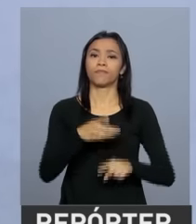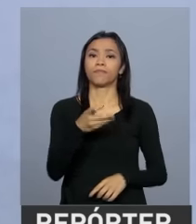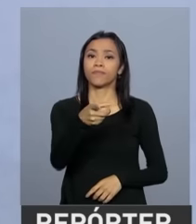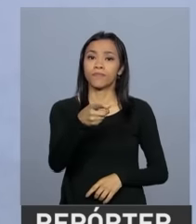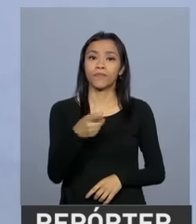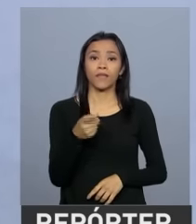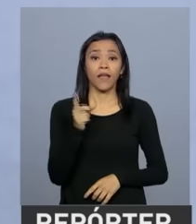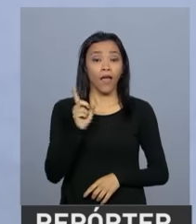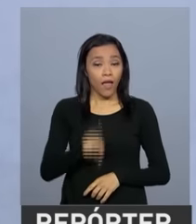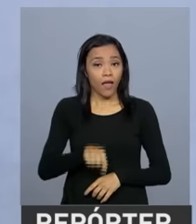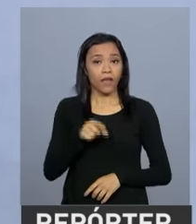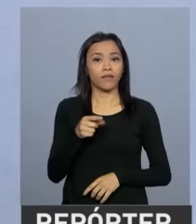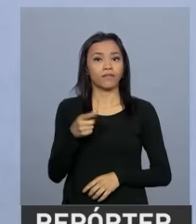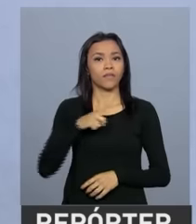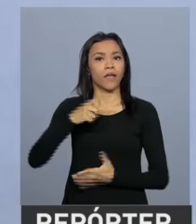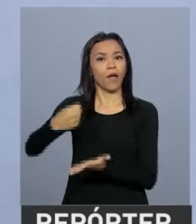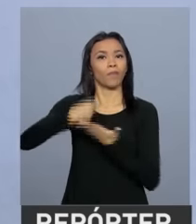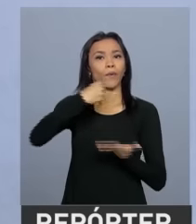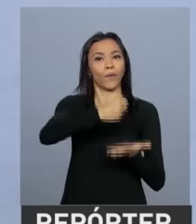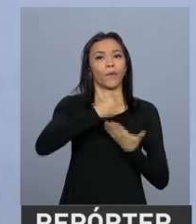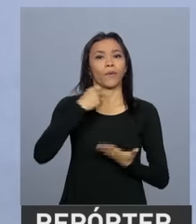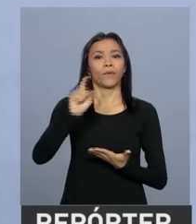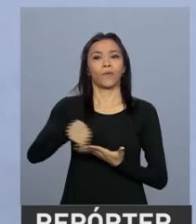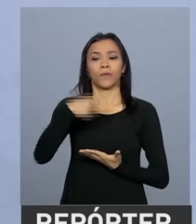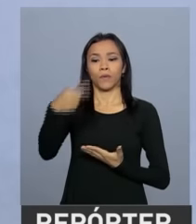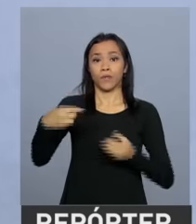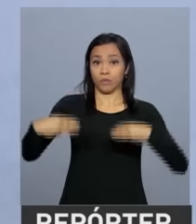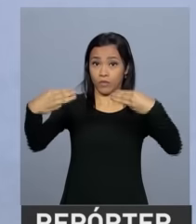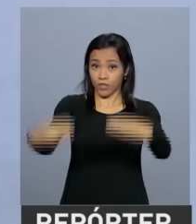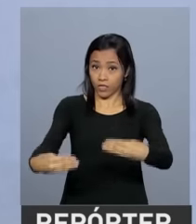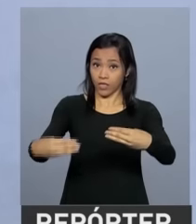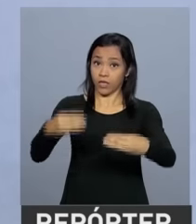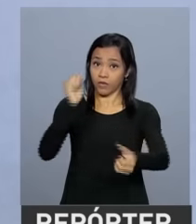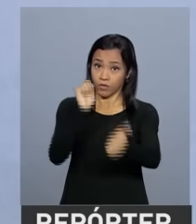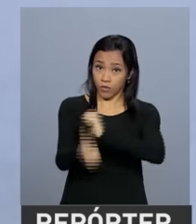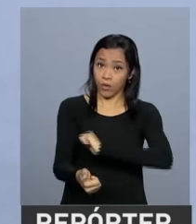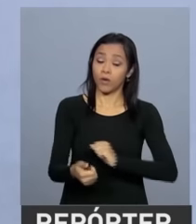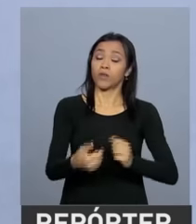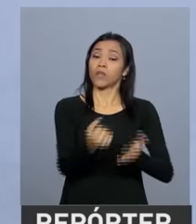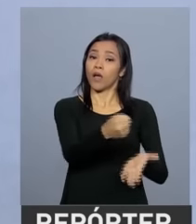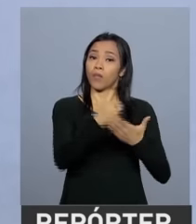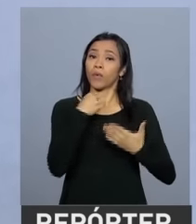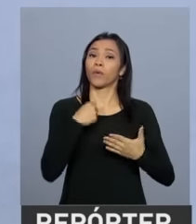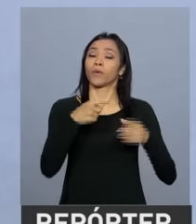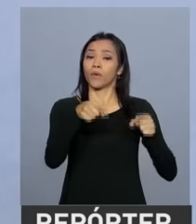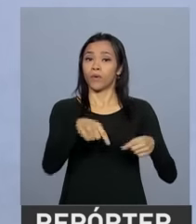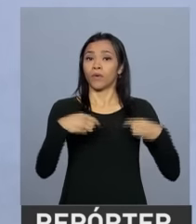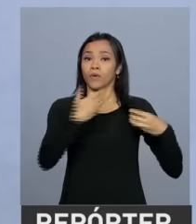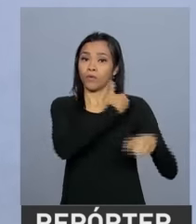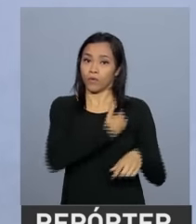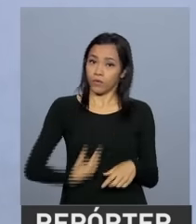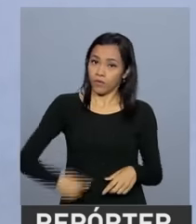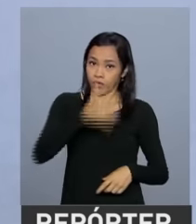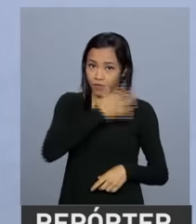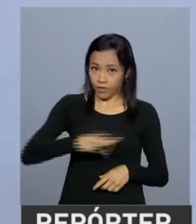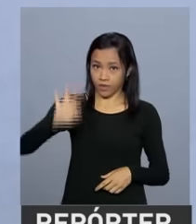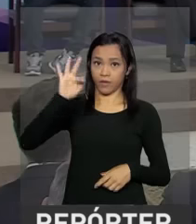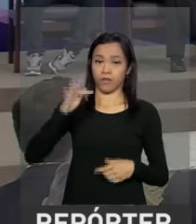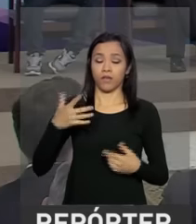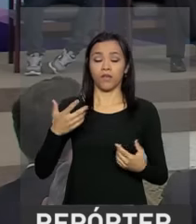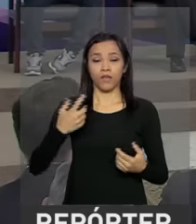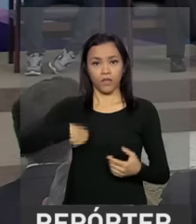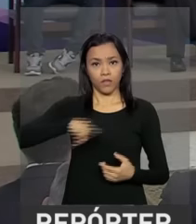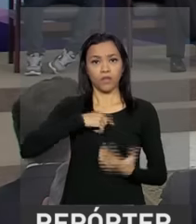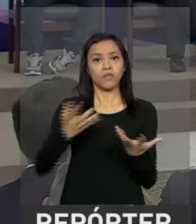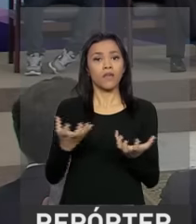contam com apoio do Ministério do Esporte com apoio do governo federal brasileiro e nós queremos